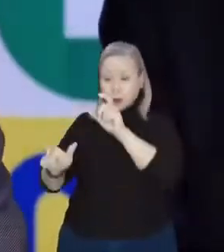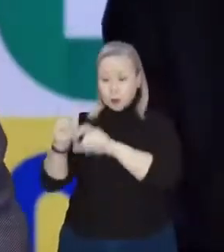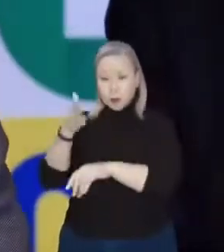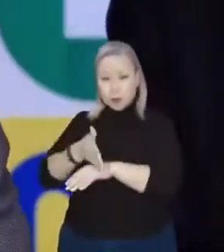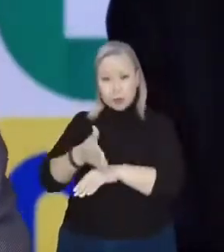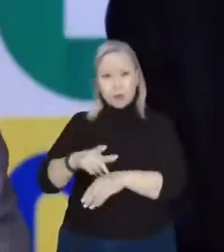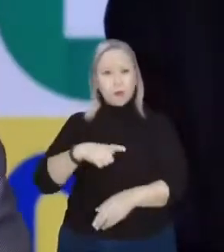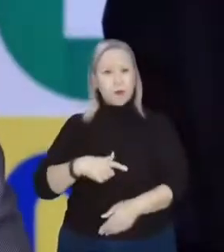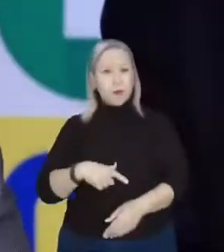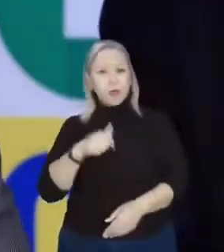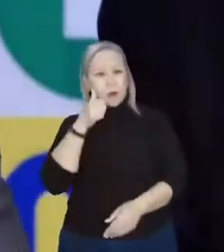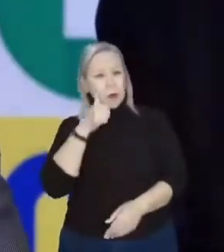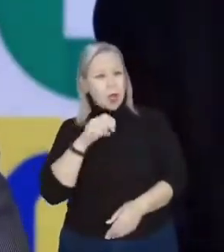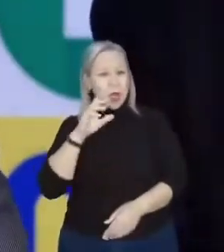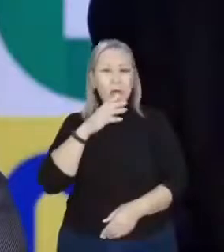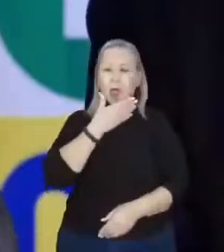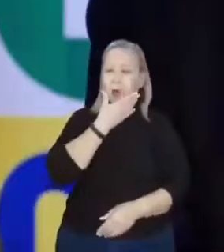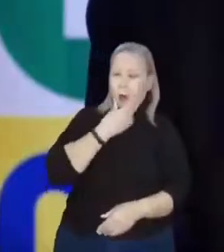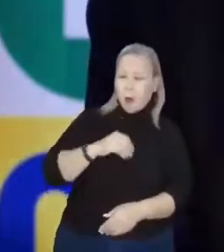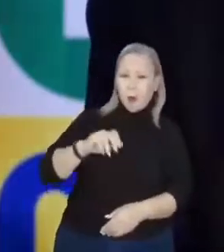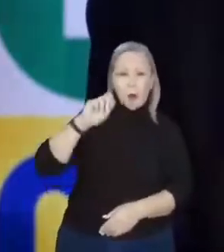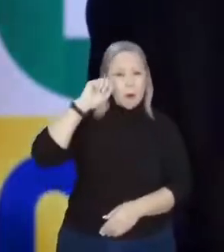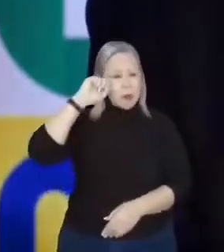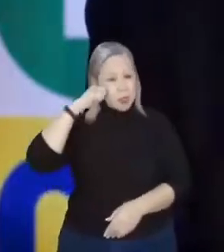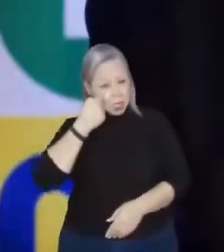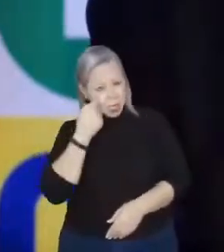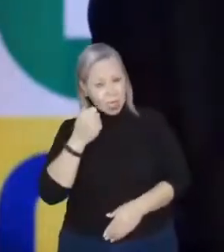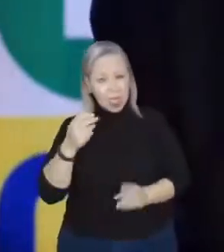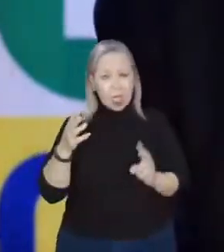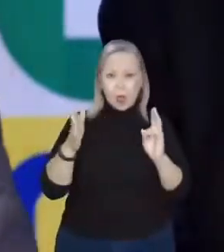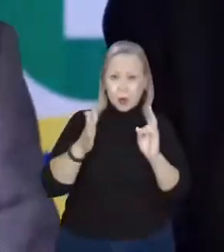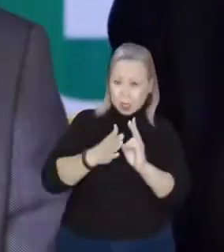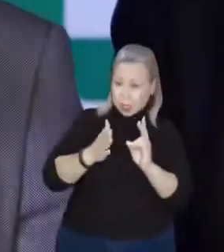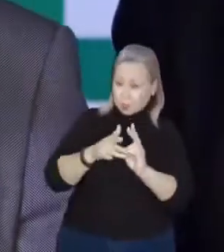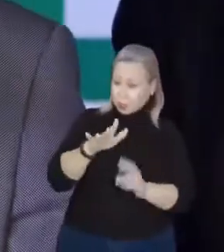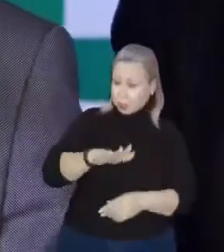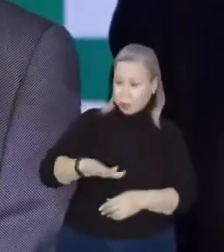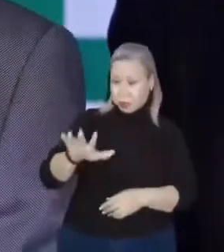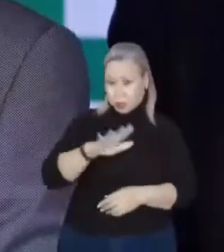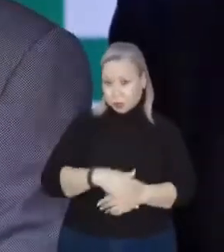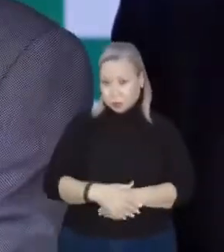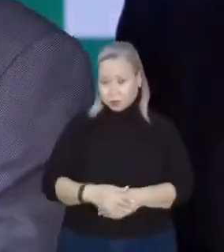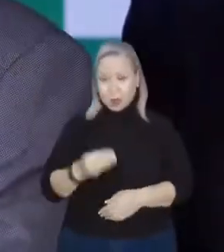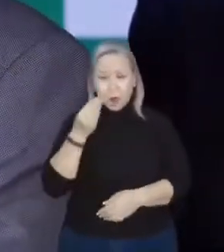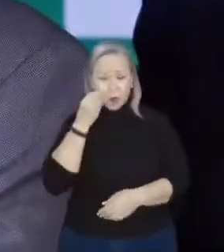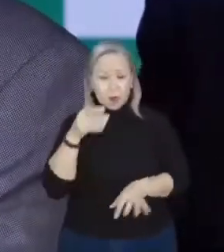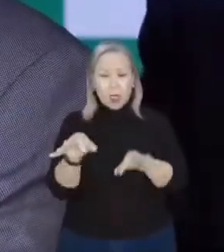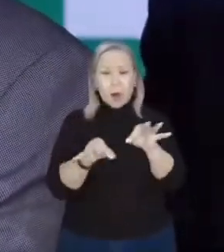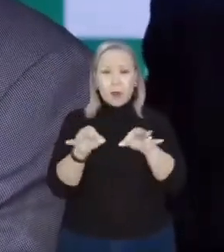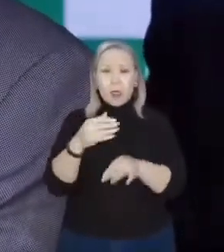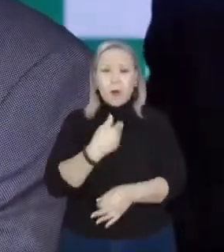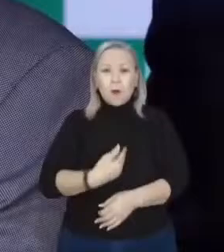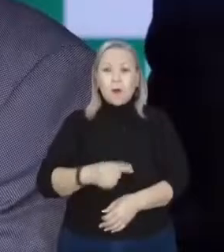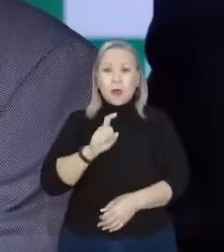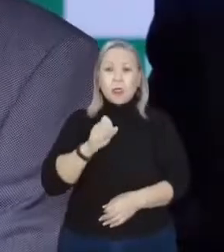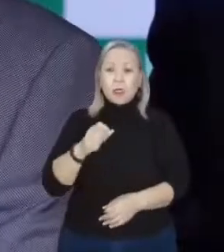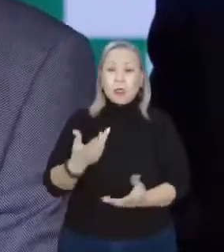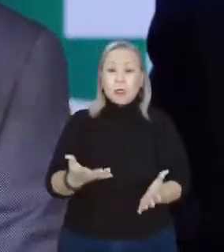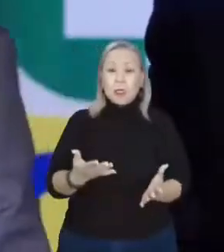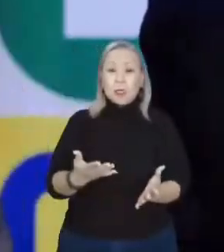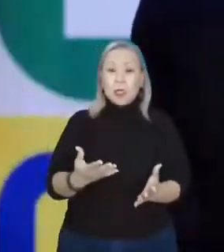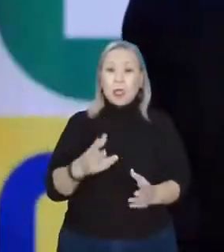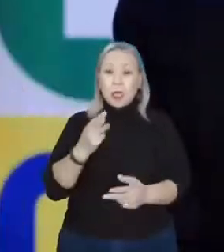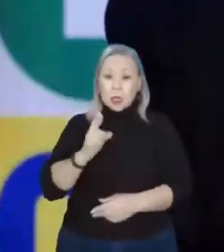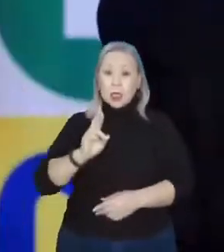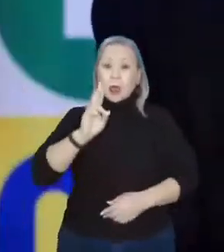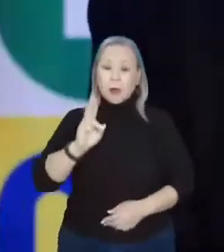homem, vai ter negros, vai ter índios, ou seja, nós vamos tentar montar um governo que seja a cara da sociedade brasileira